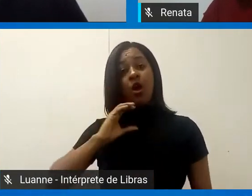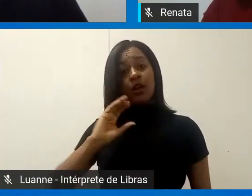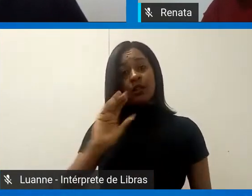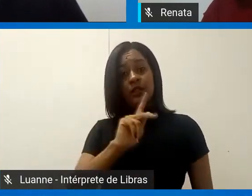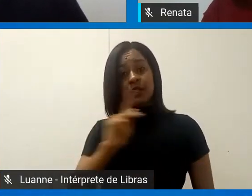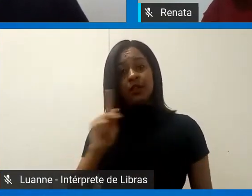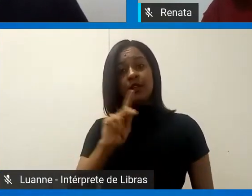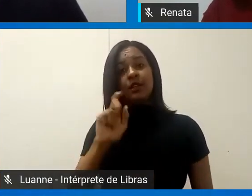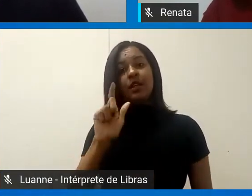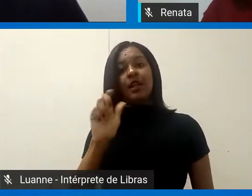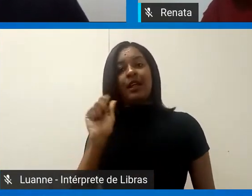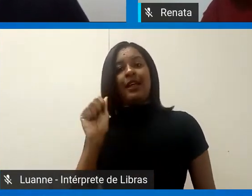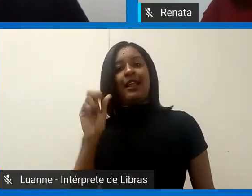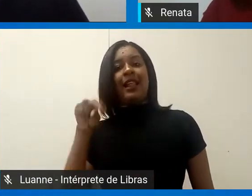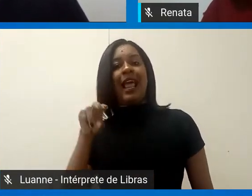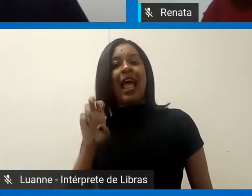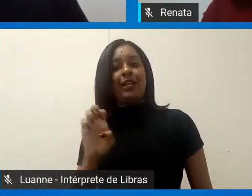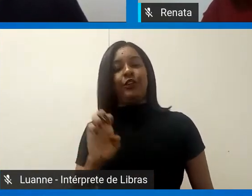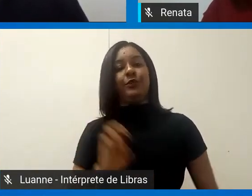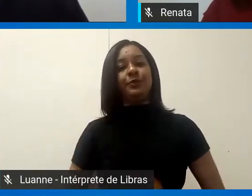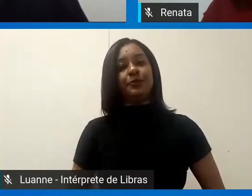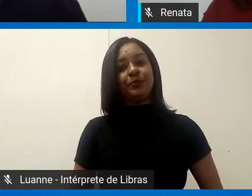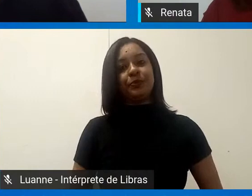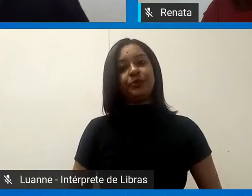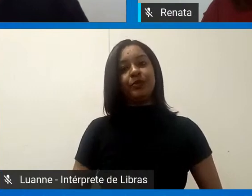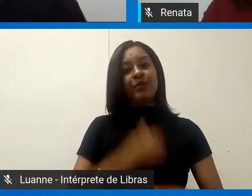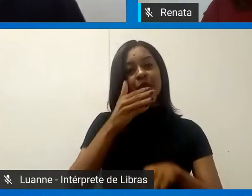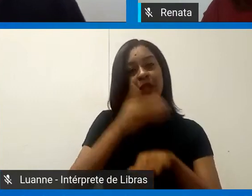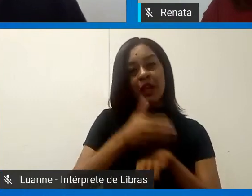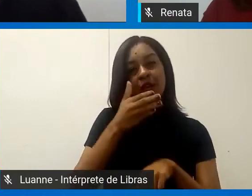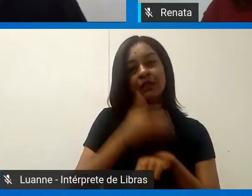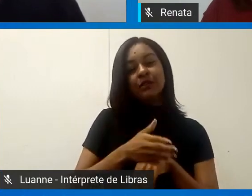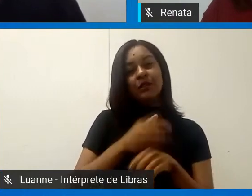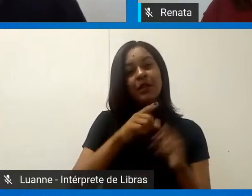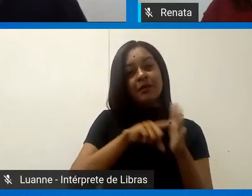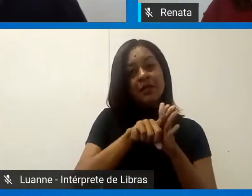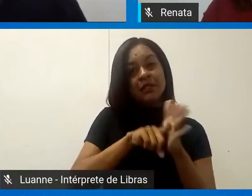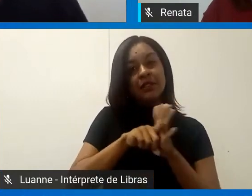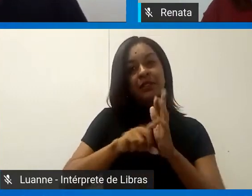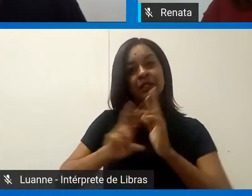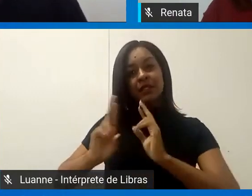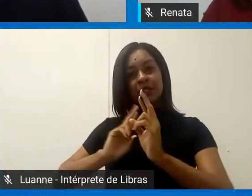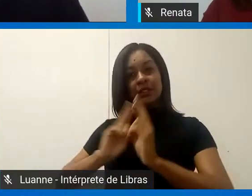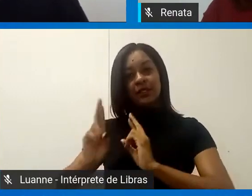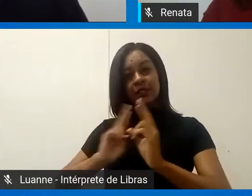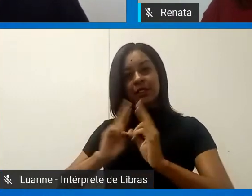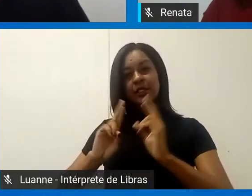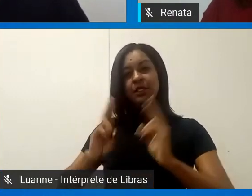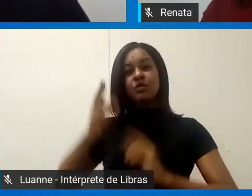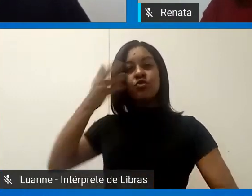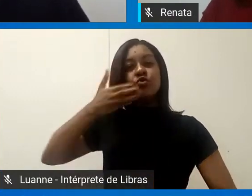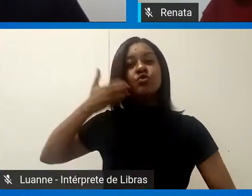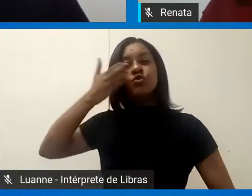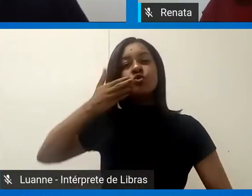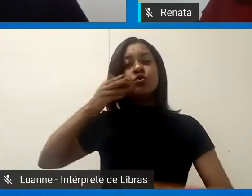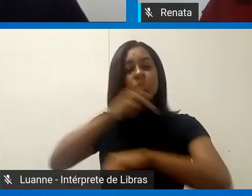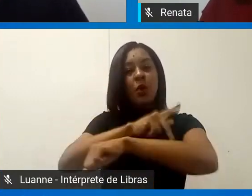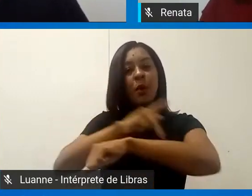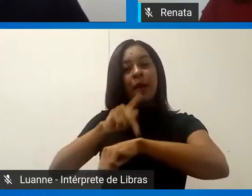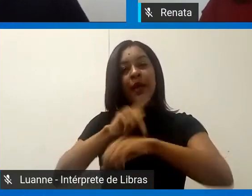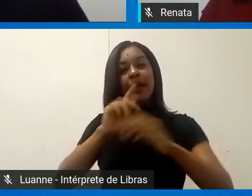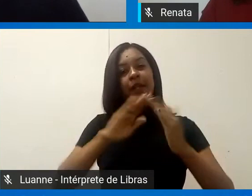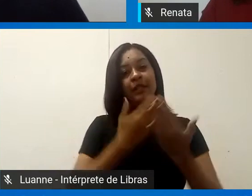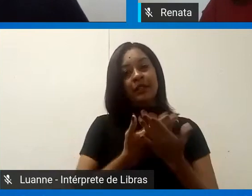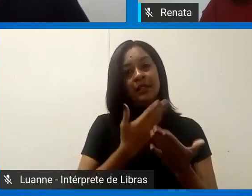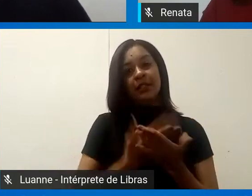Elaine assume ela atua em pesquisa relacionadas ao discurso pedagógico escolar a identidade docente de